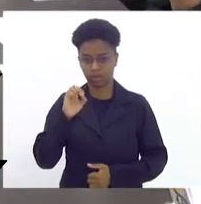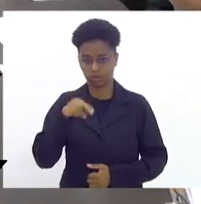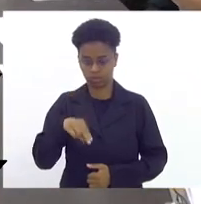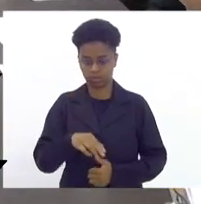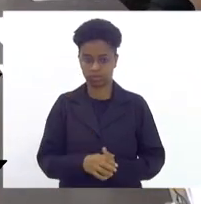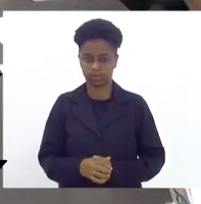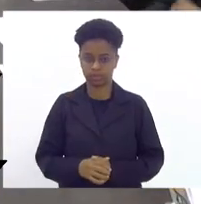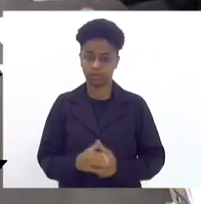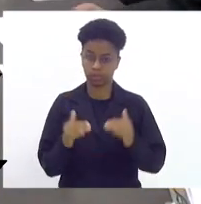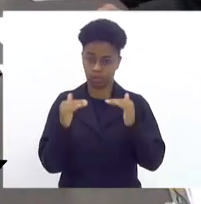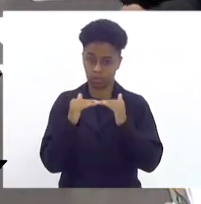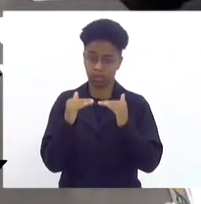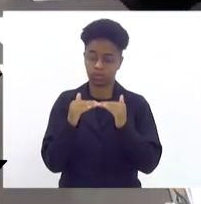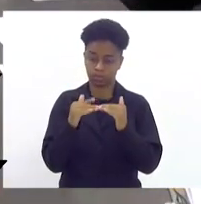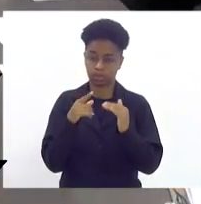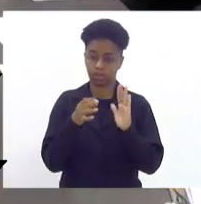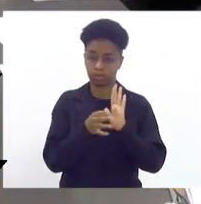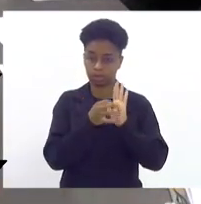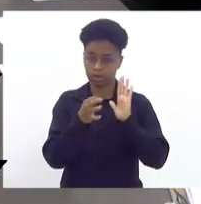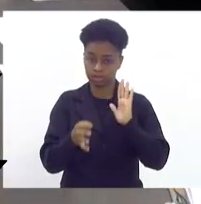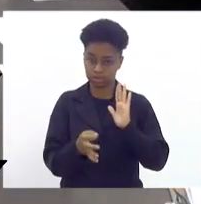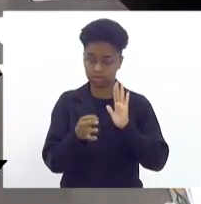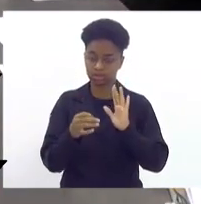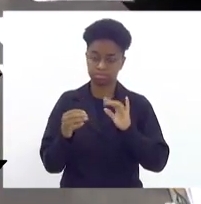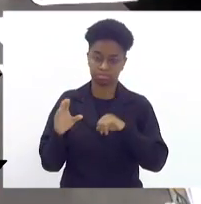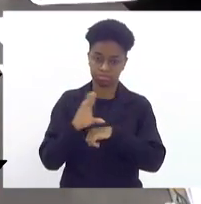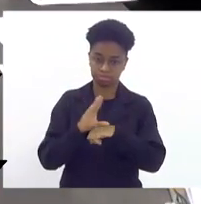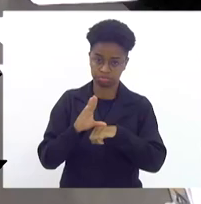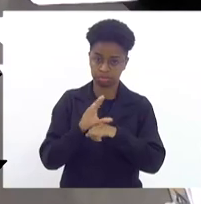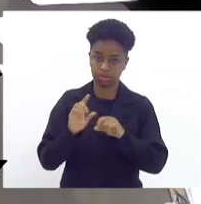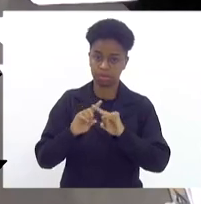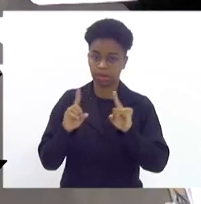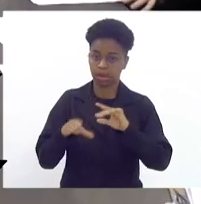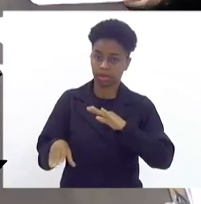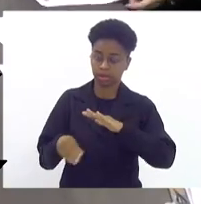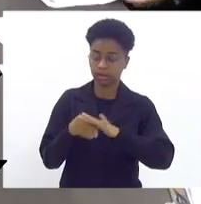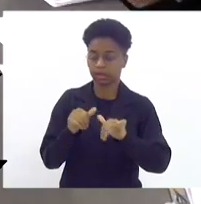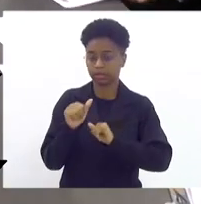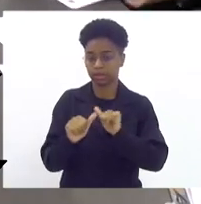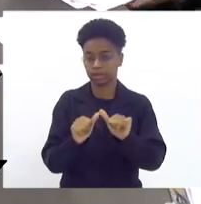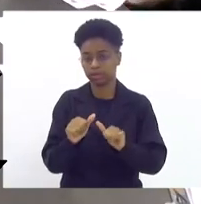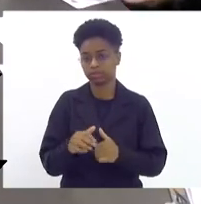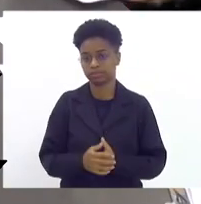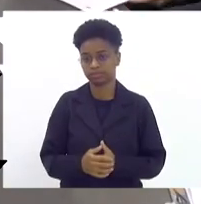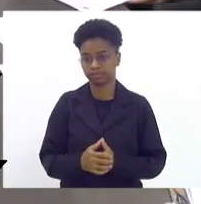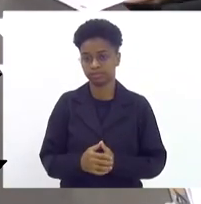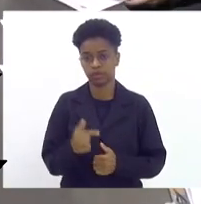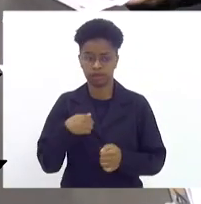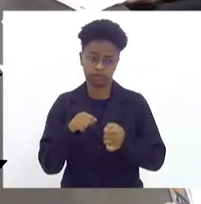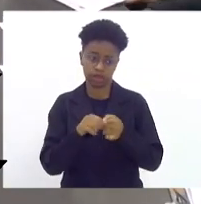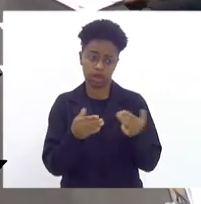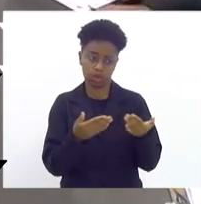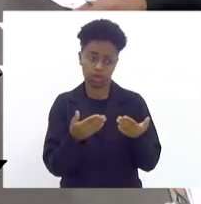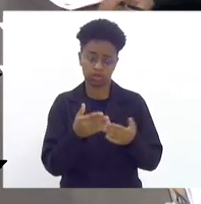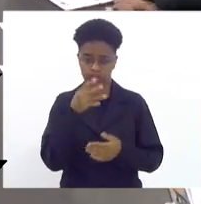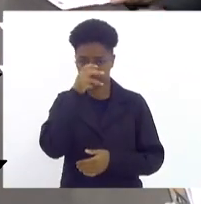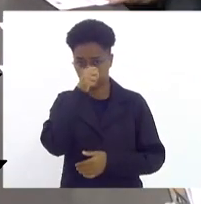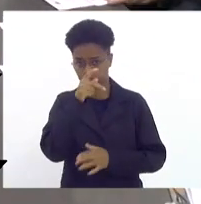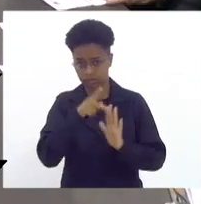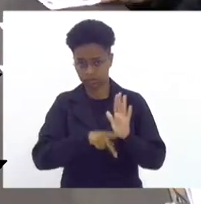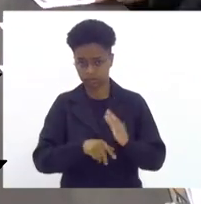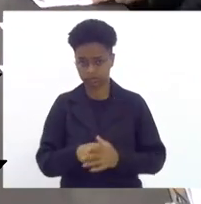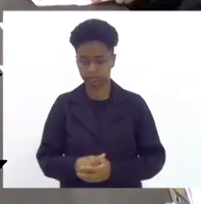Pedido. Quer mudar o parecer pela constitucionalidade com o então, ele vai... Já altera agora, fazendo... Eu faço agora aqui, em salvo o projeto.